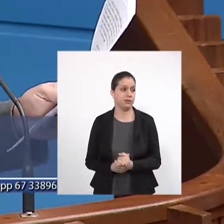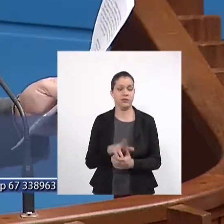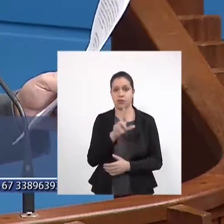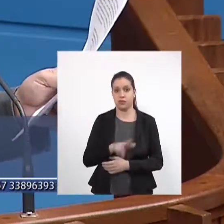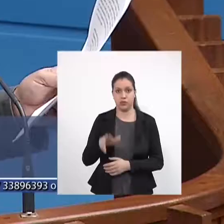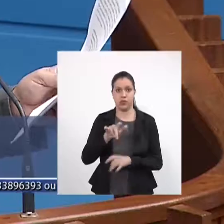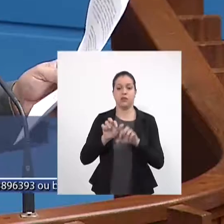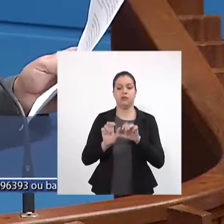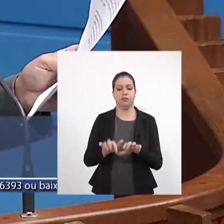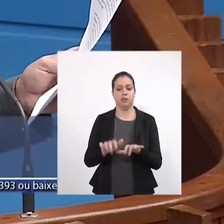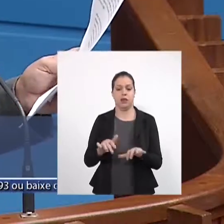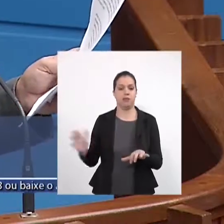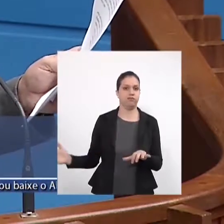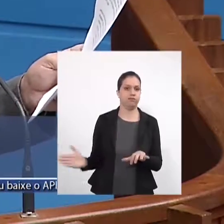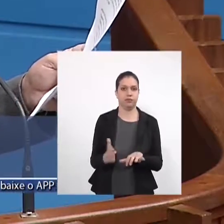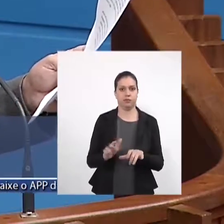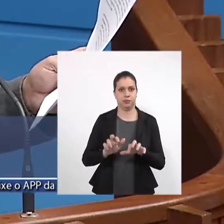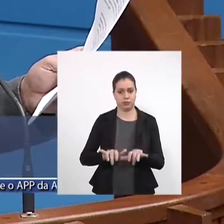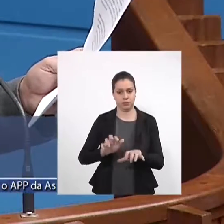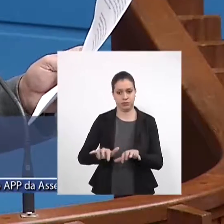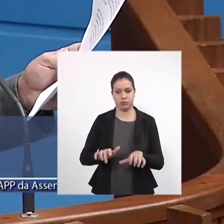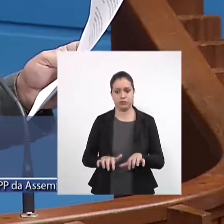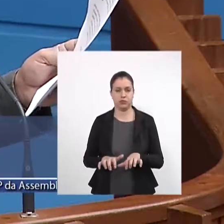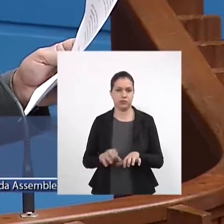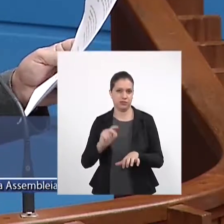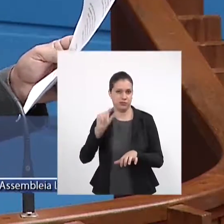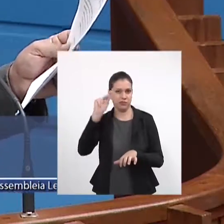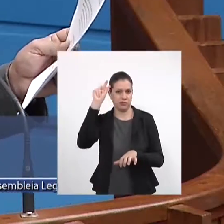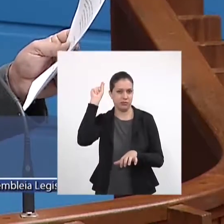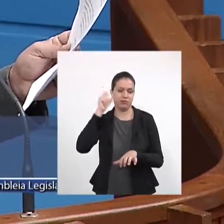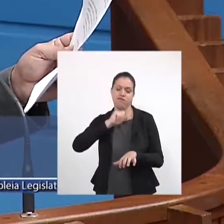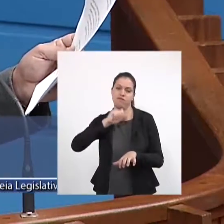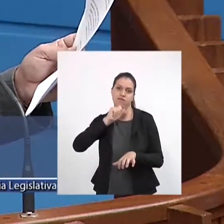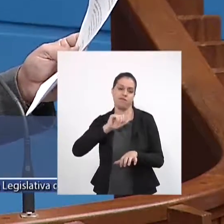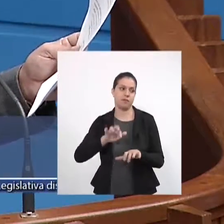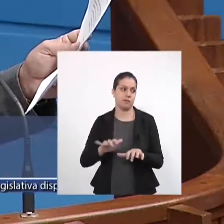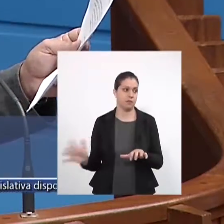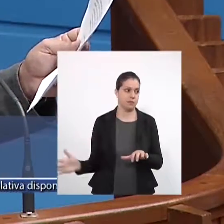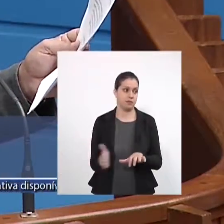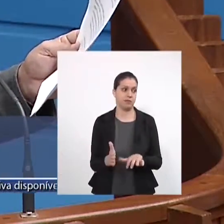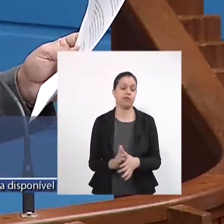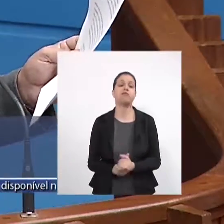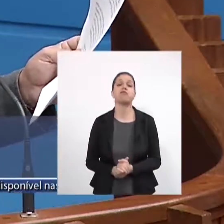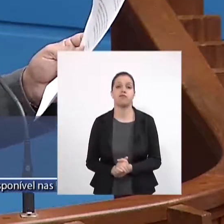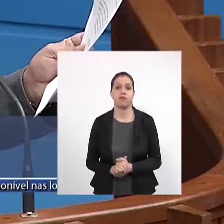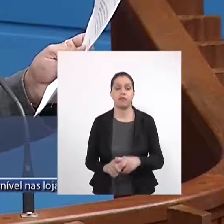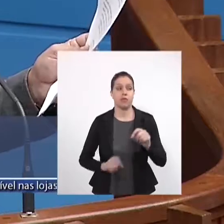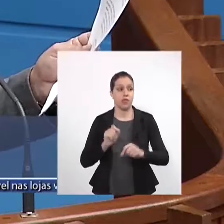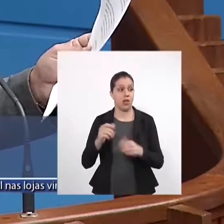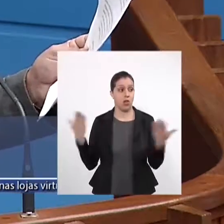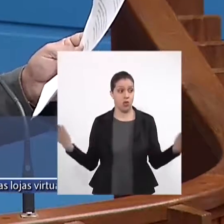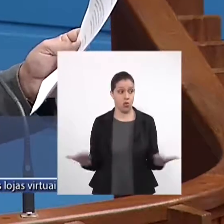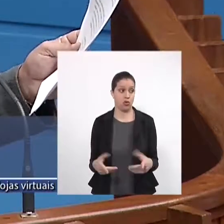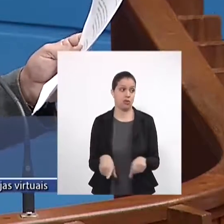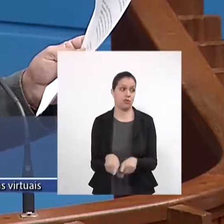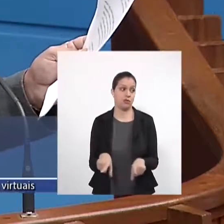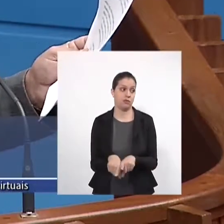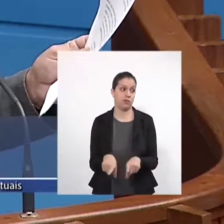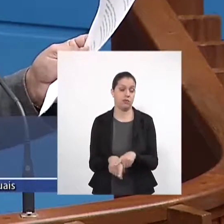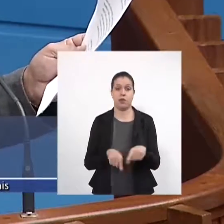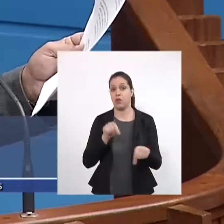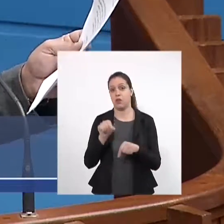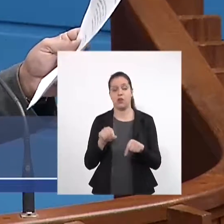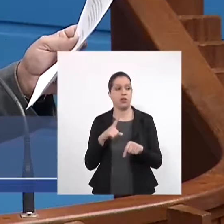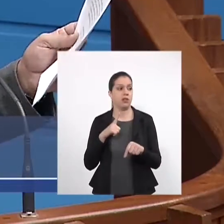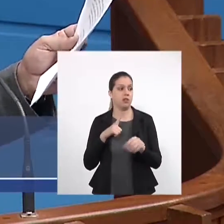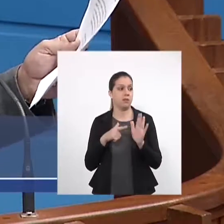de escrever, modelo Olivetti das antigas, ao lado de um dos hoje também antiquíssimos